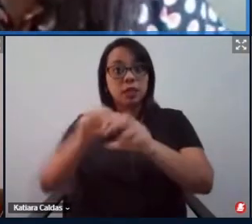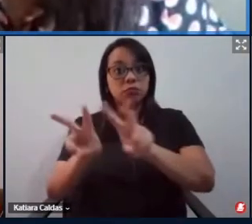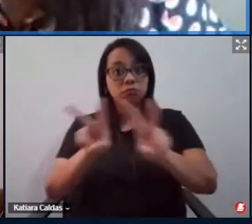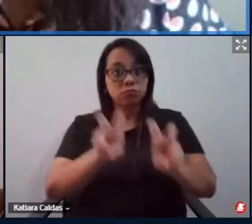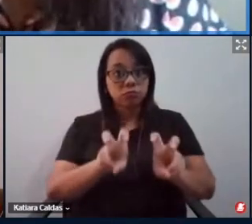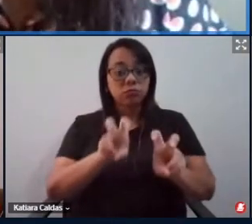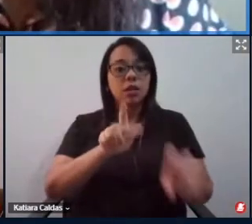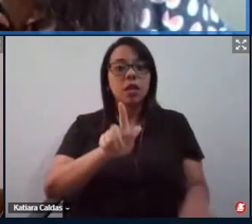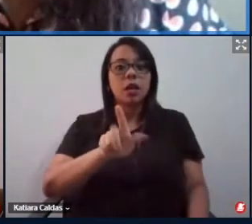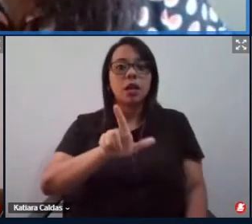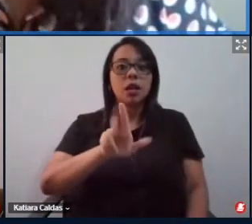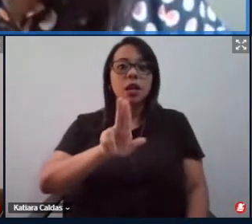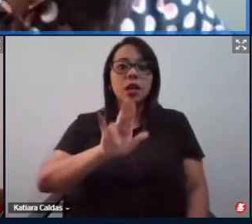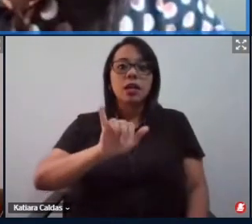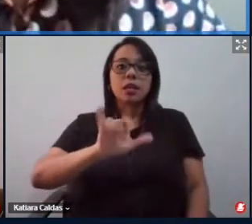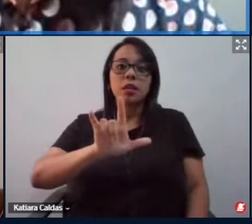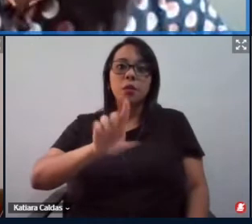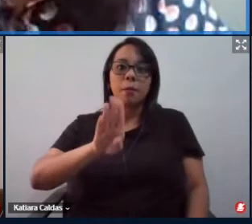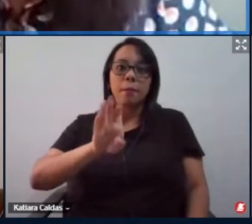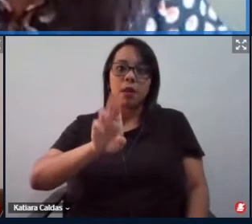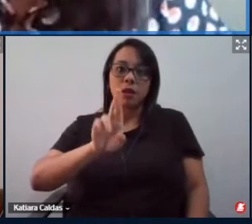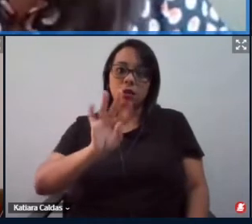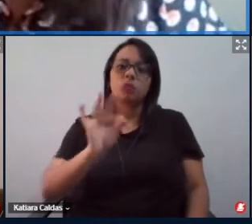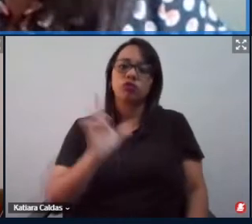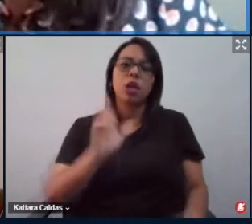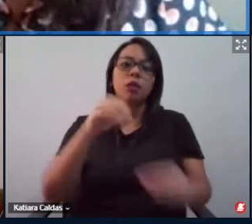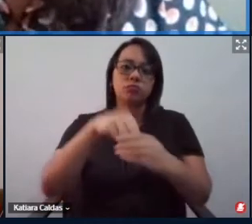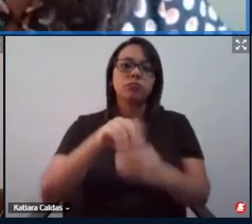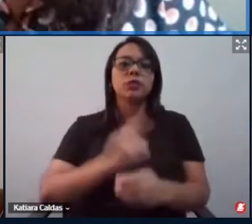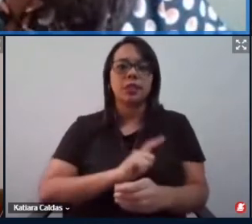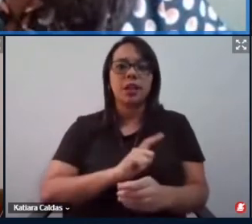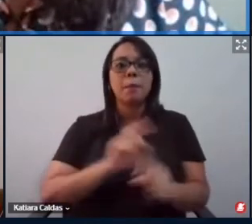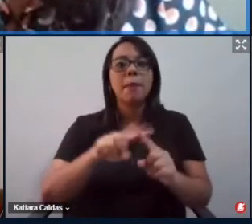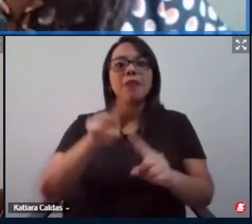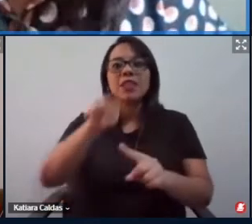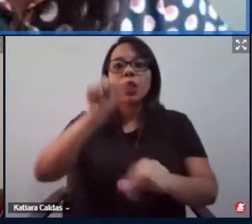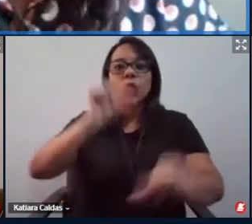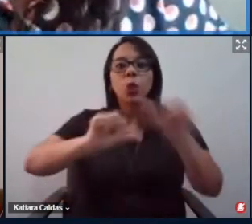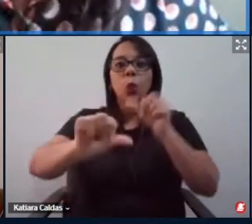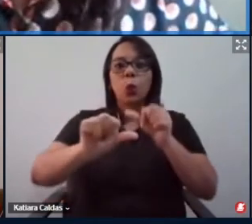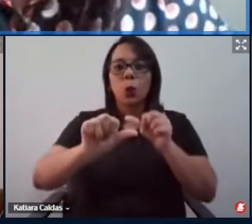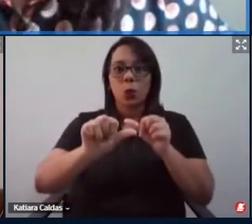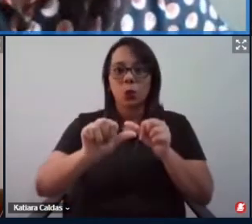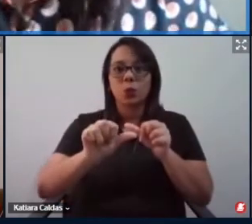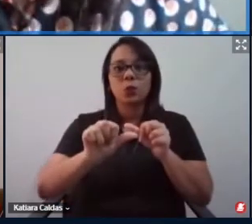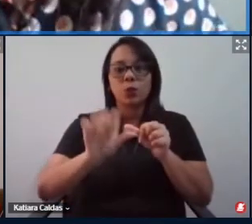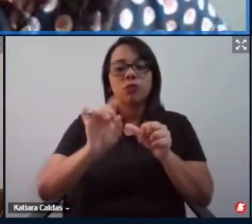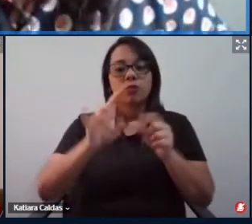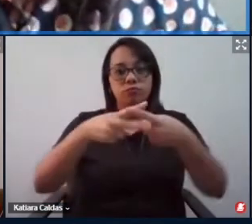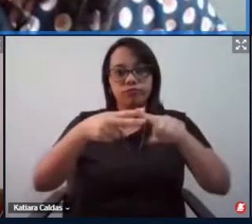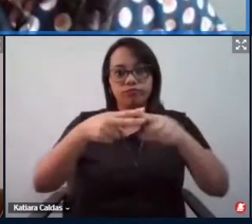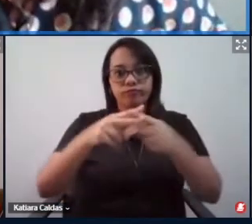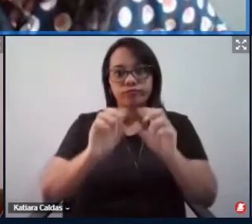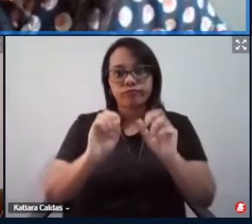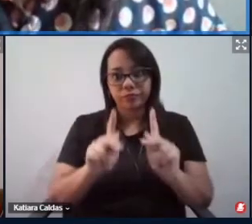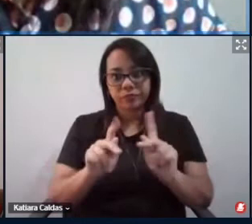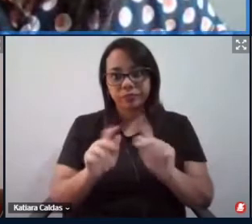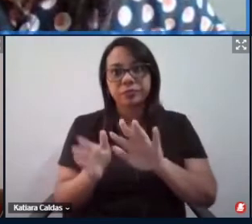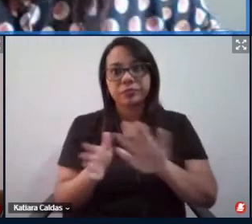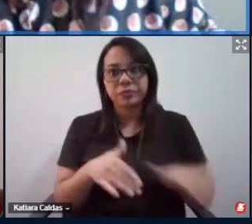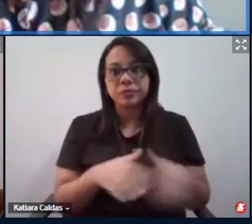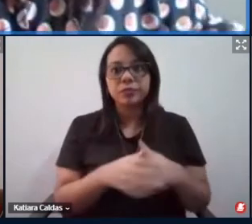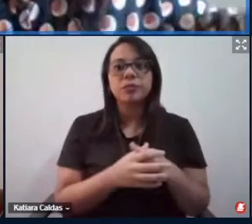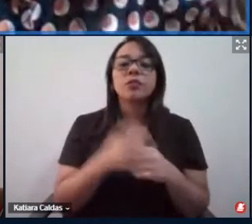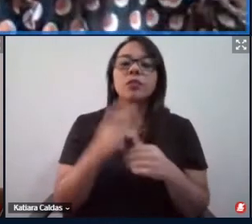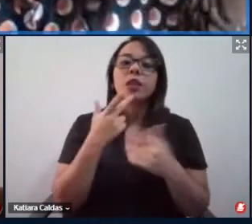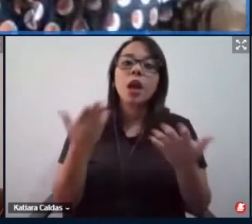texto dele de 76, mas não é isso que tá escrito, tá? Bom, agora, eu